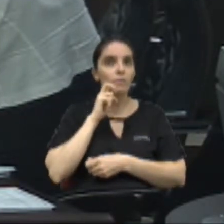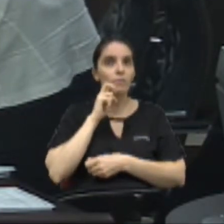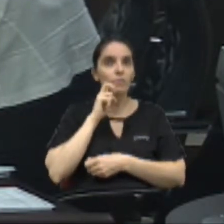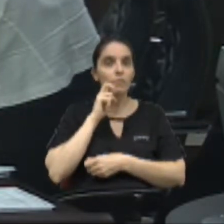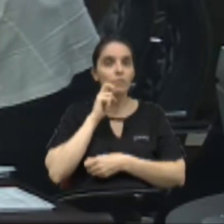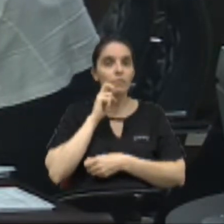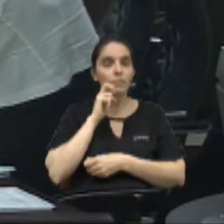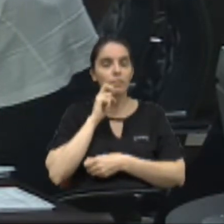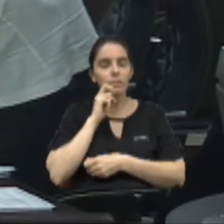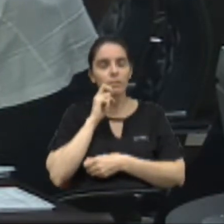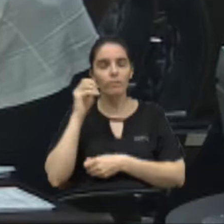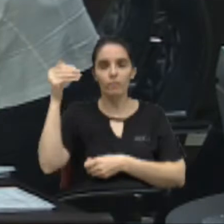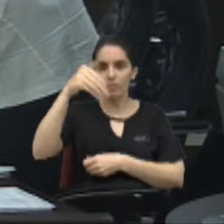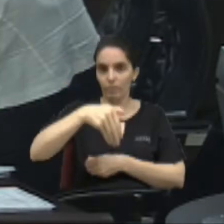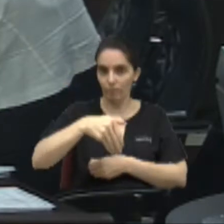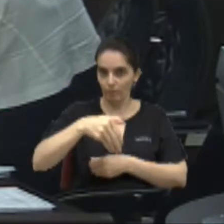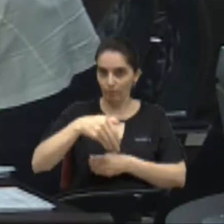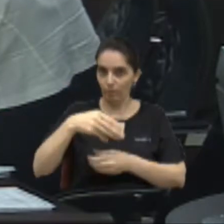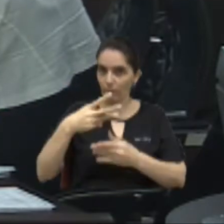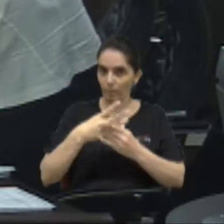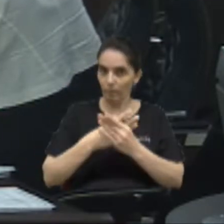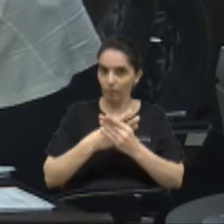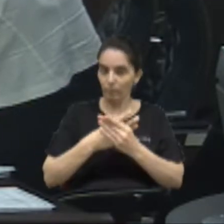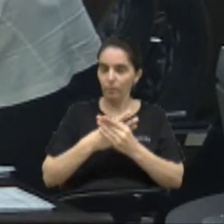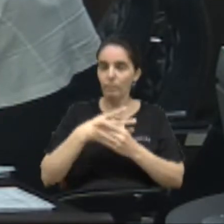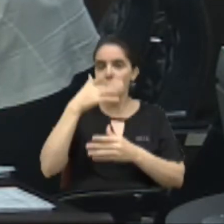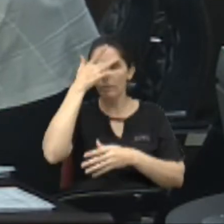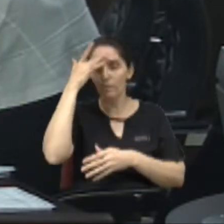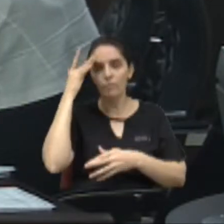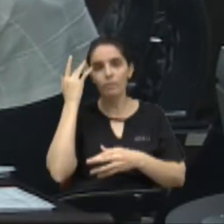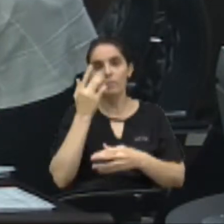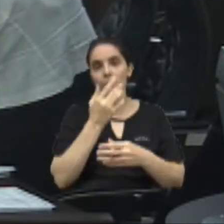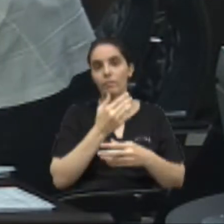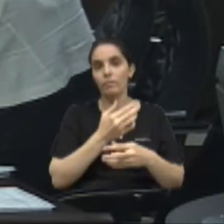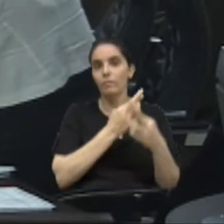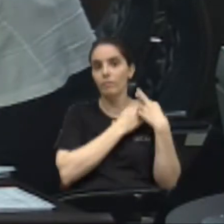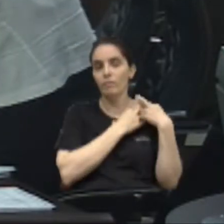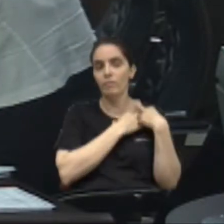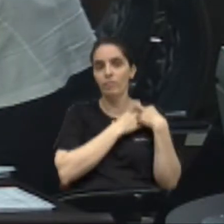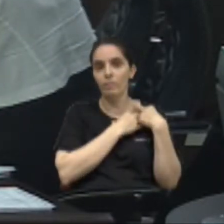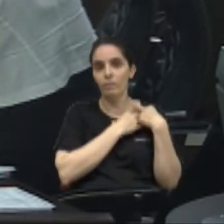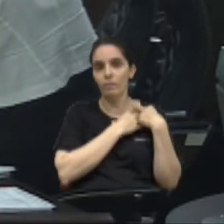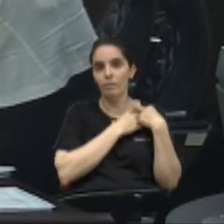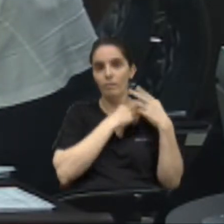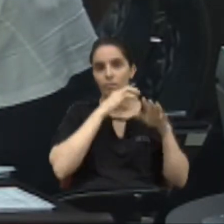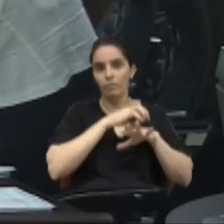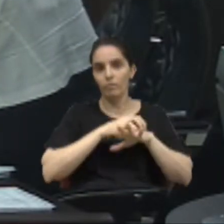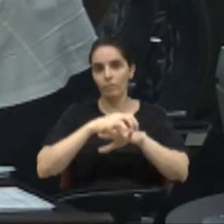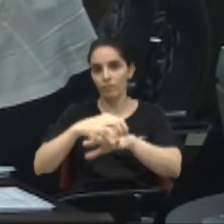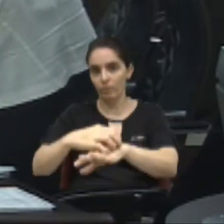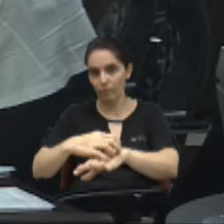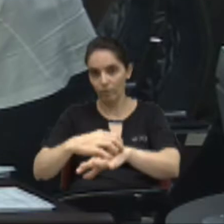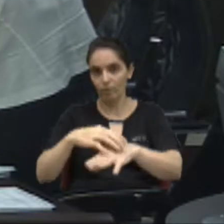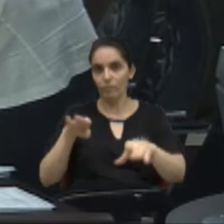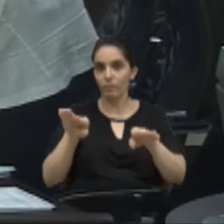aqui alguém da mobilidade urbana, alguém da empresa e, se possível, alguém